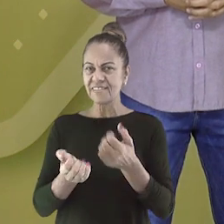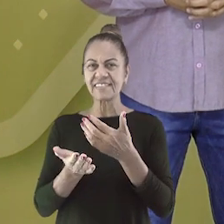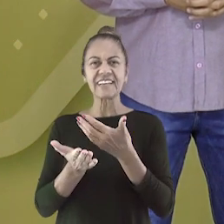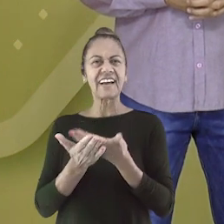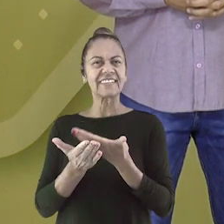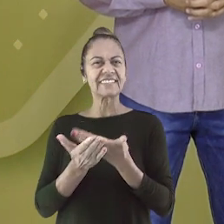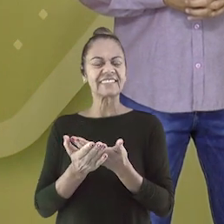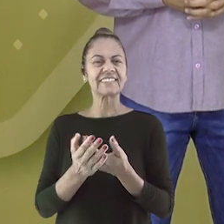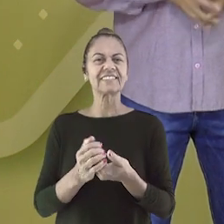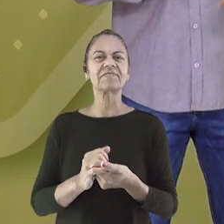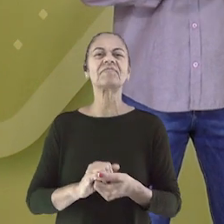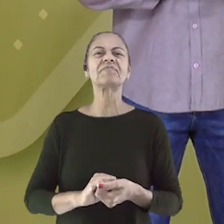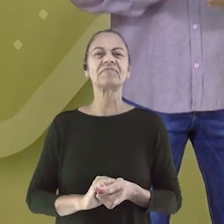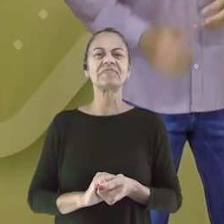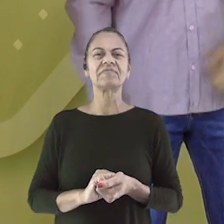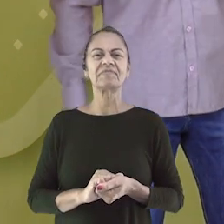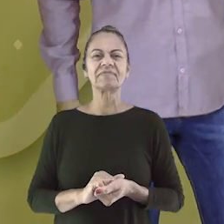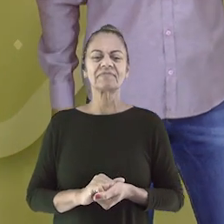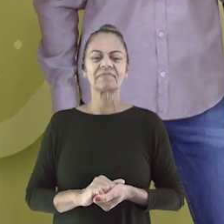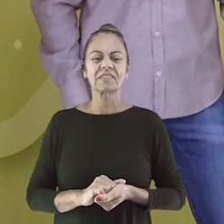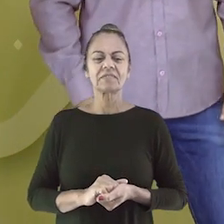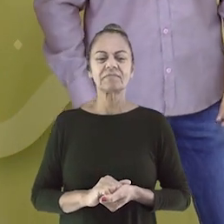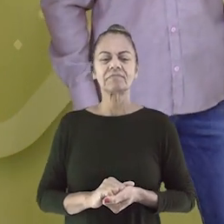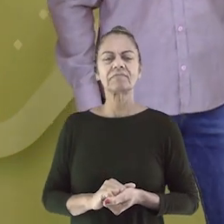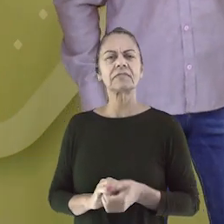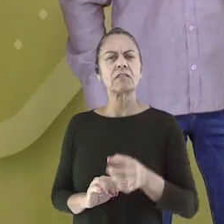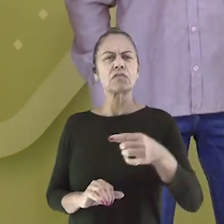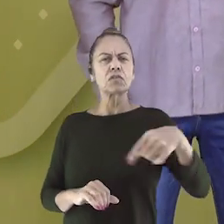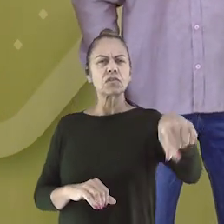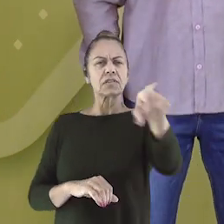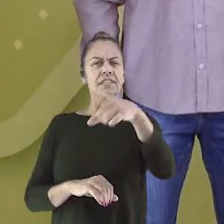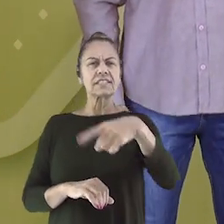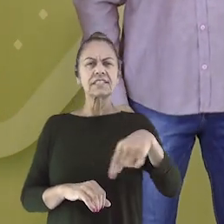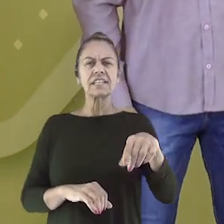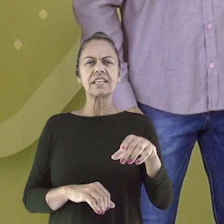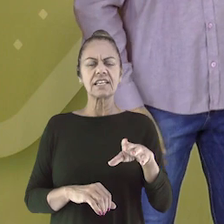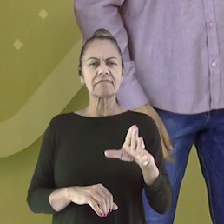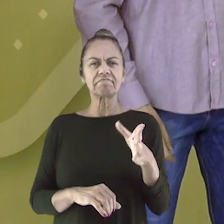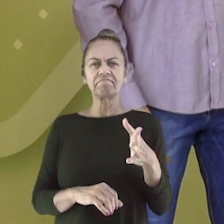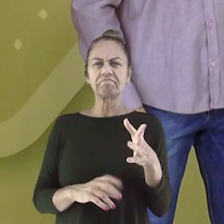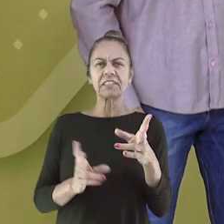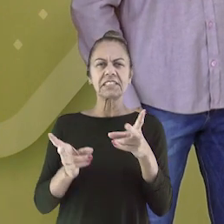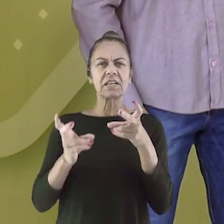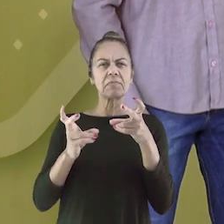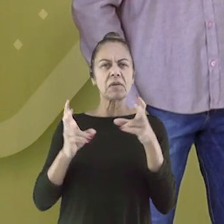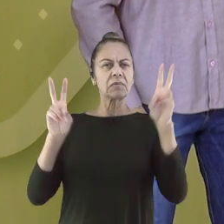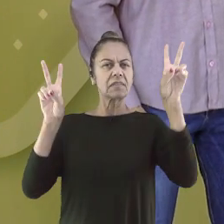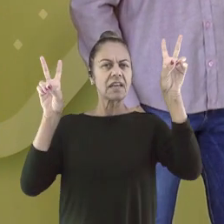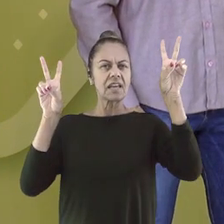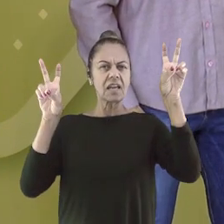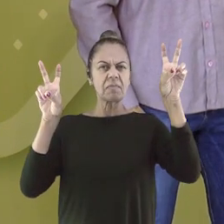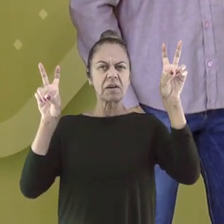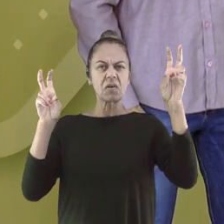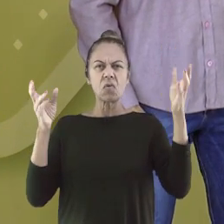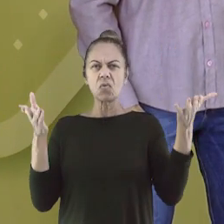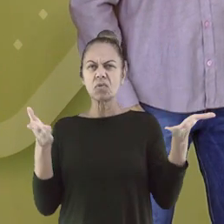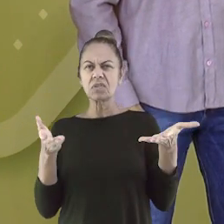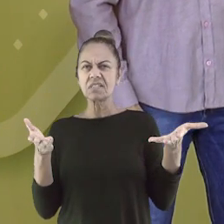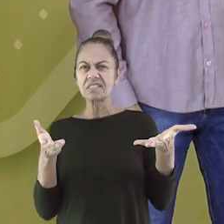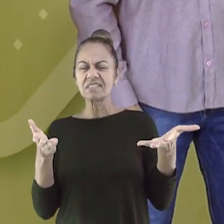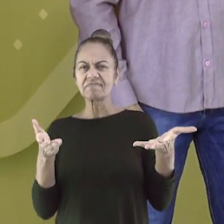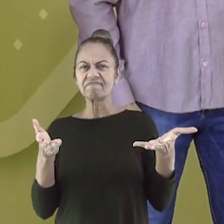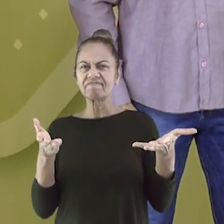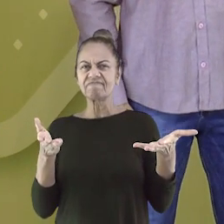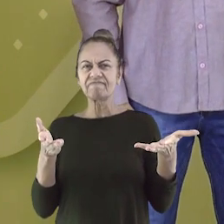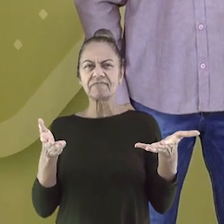para a nossa aula. Bora lá. Quando você ouviu o tema de hoje, deve ter pensado sobre